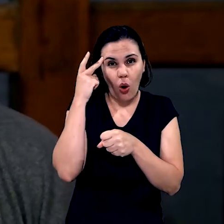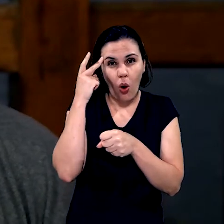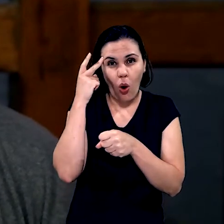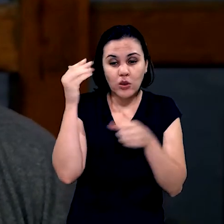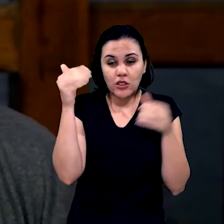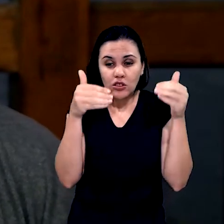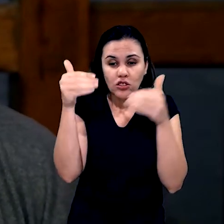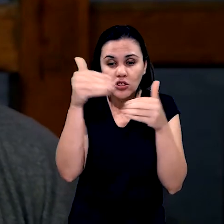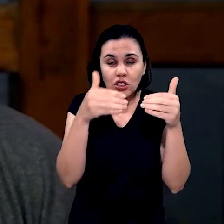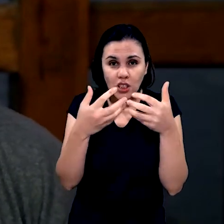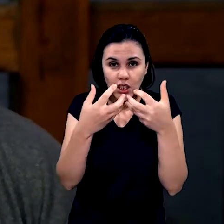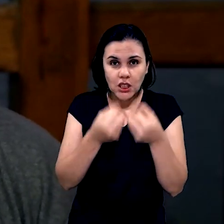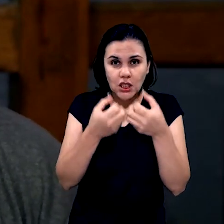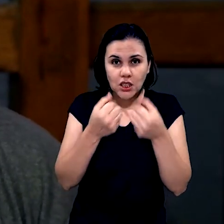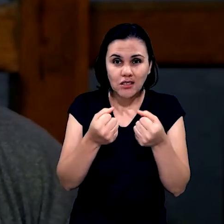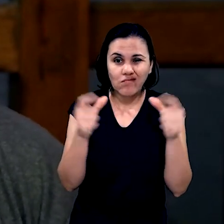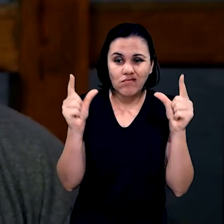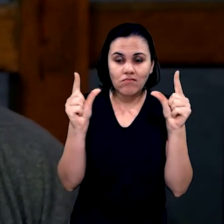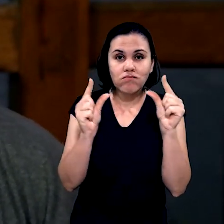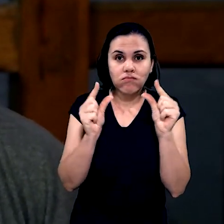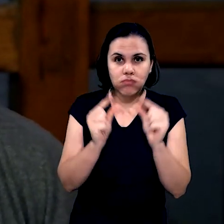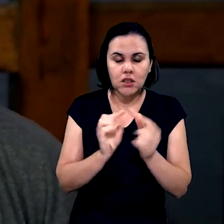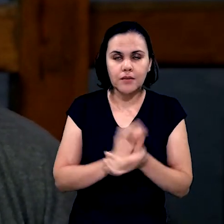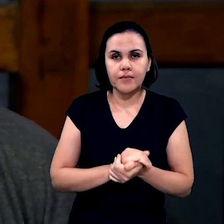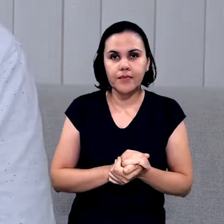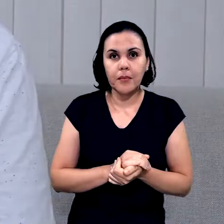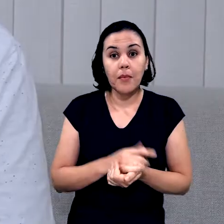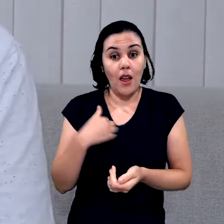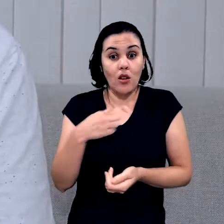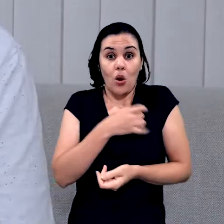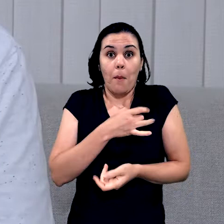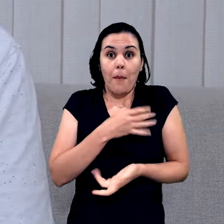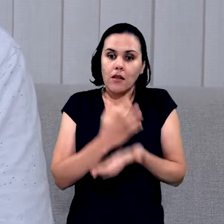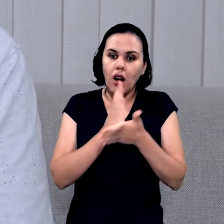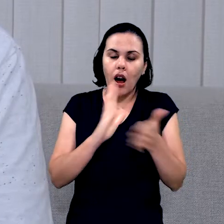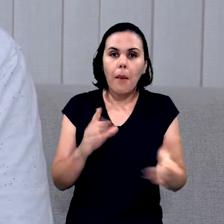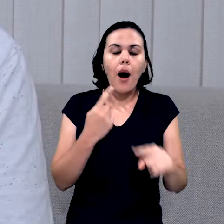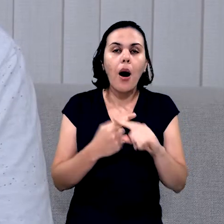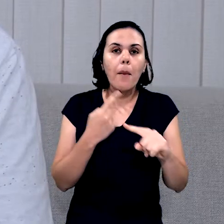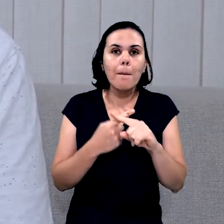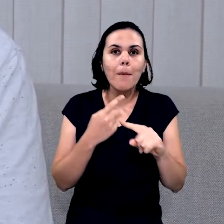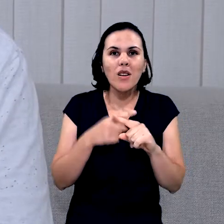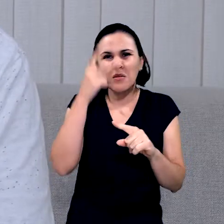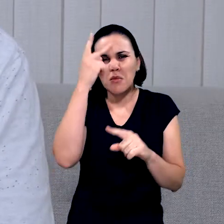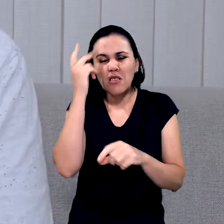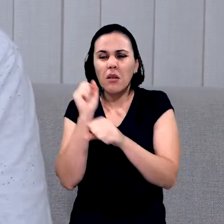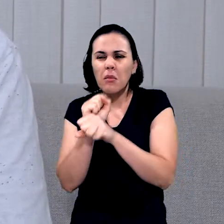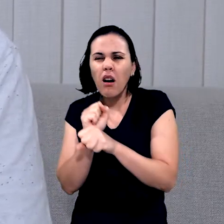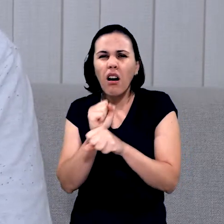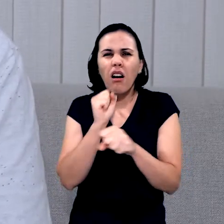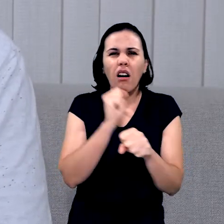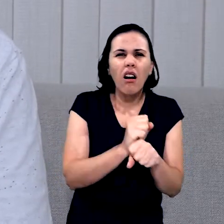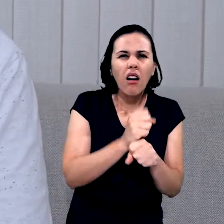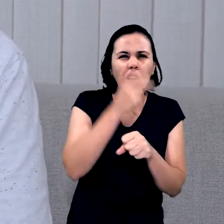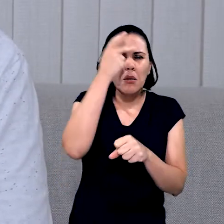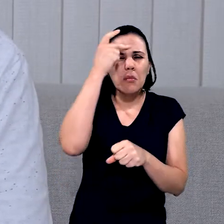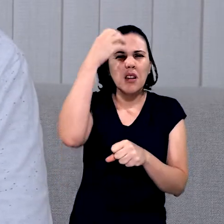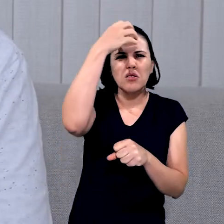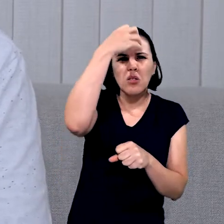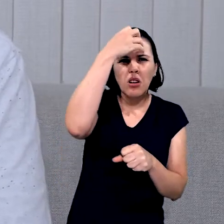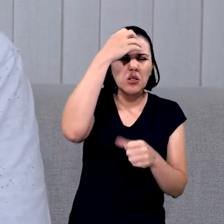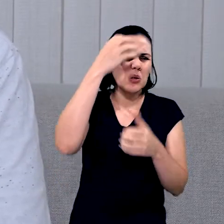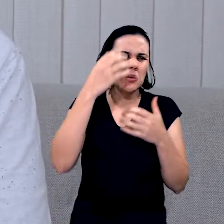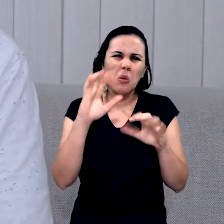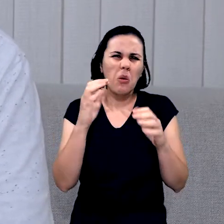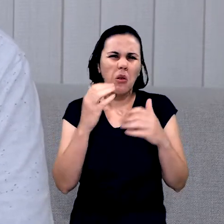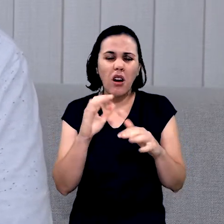adesão das pessoas vem diminuindo. Mas eu tenho medo de acabar, porque vai parando, os imperadores já não querem mais ser